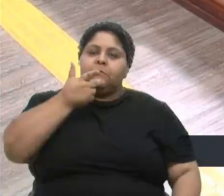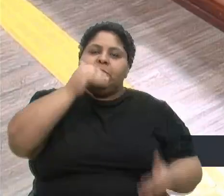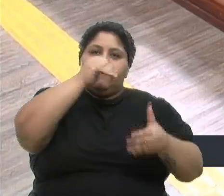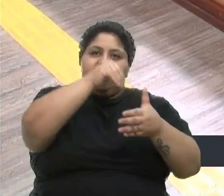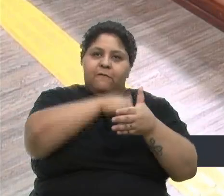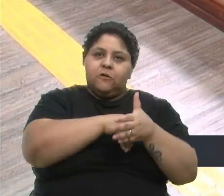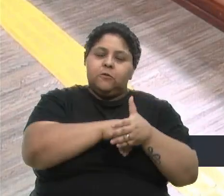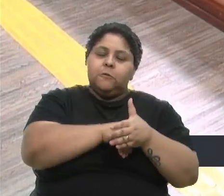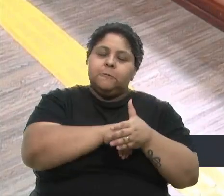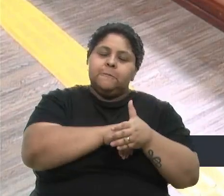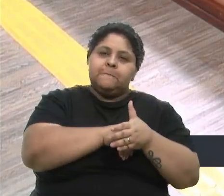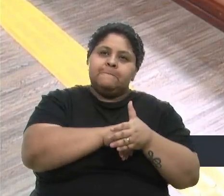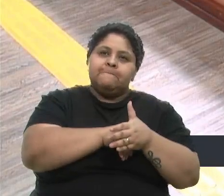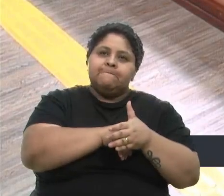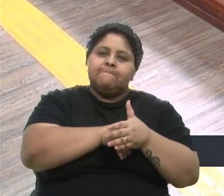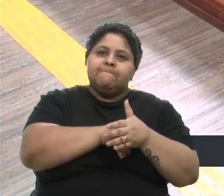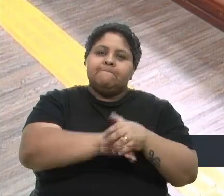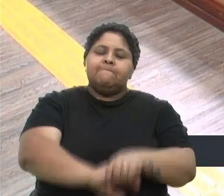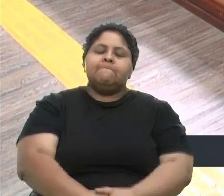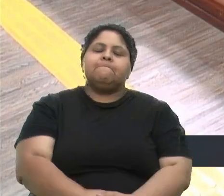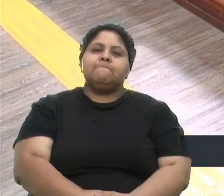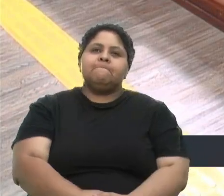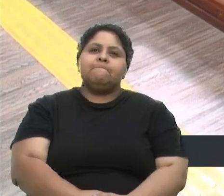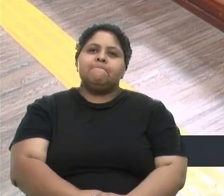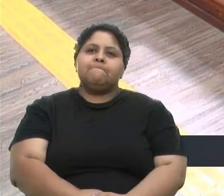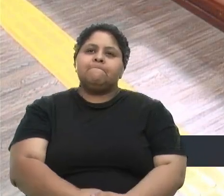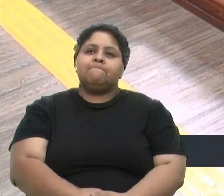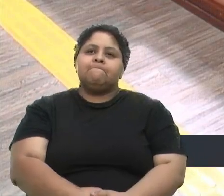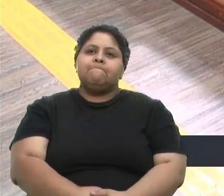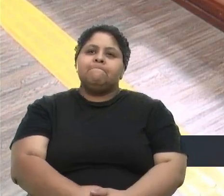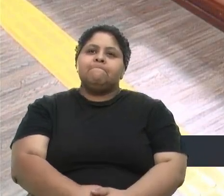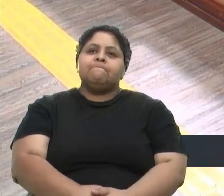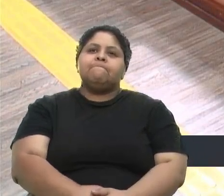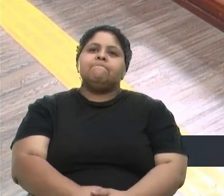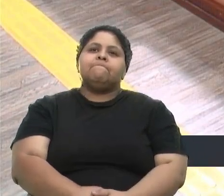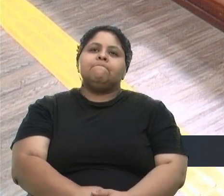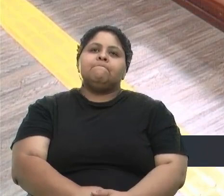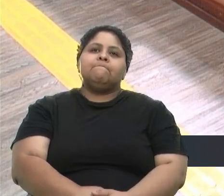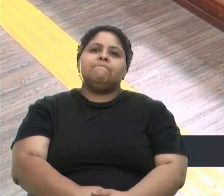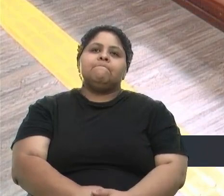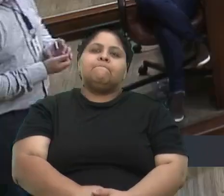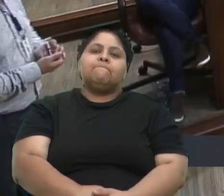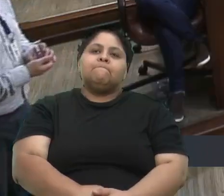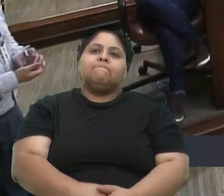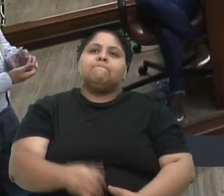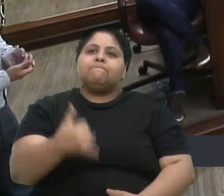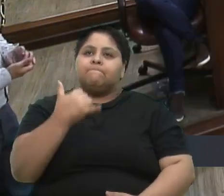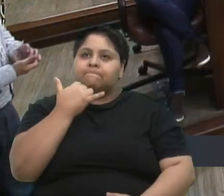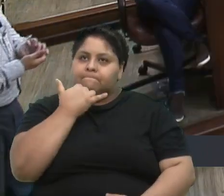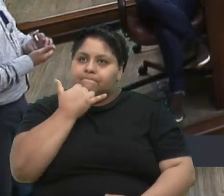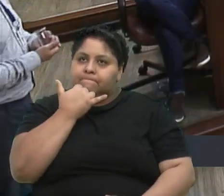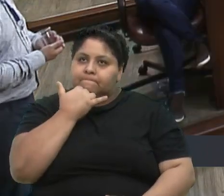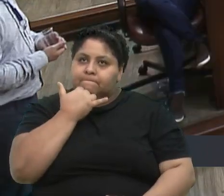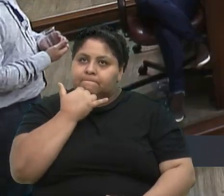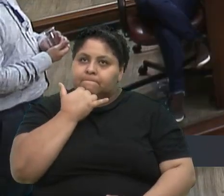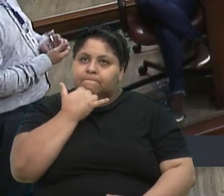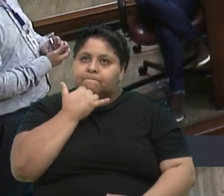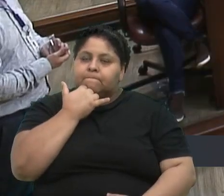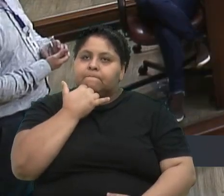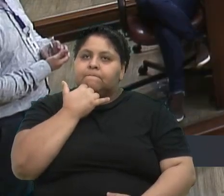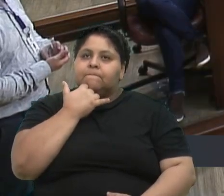maçã. Solicito... Declarar voto, senhor presidente. Fiuza. Fiuza, por Obrigado, gentileza, senhor declarar o presidente.